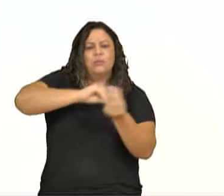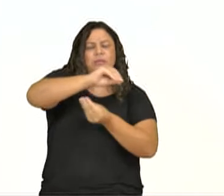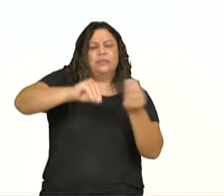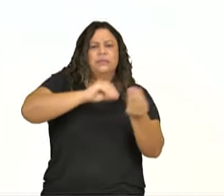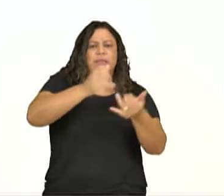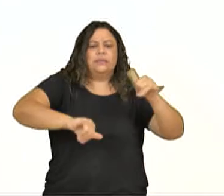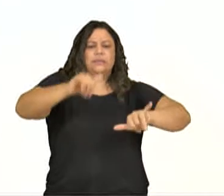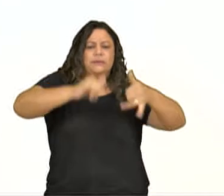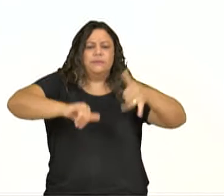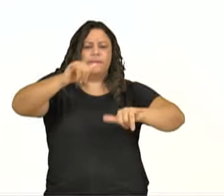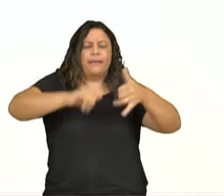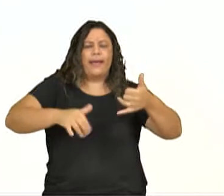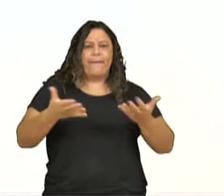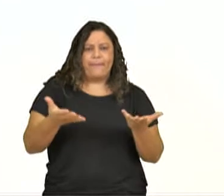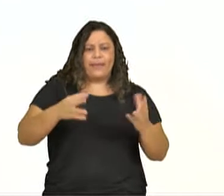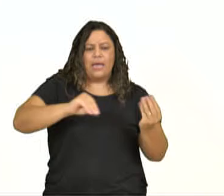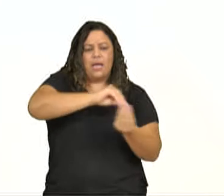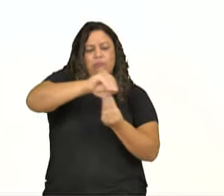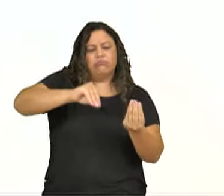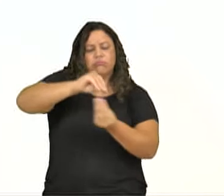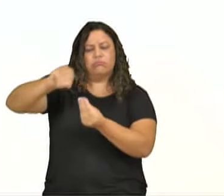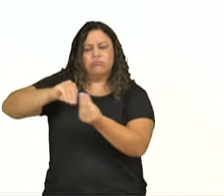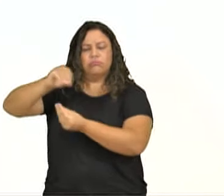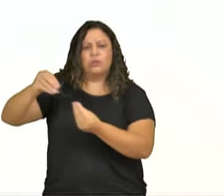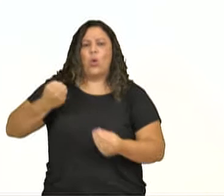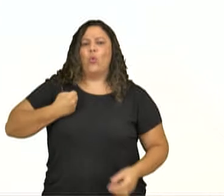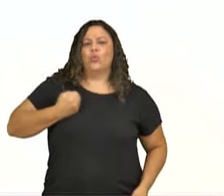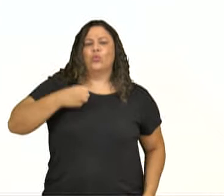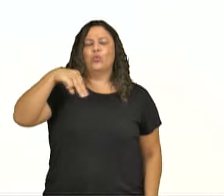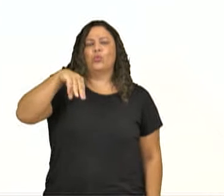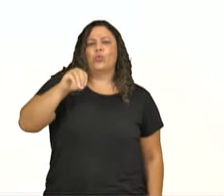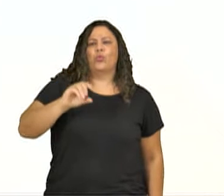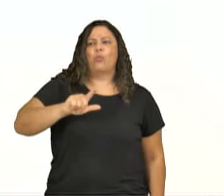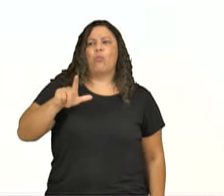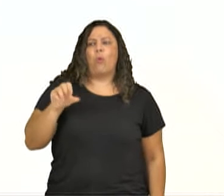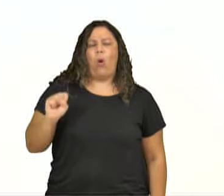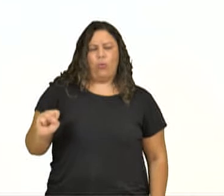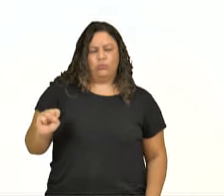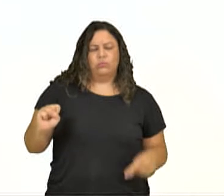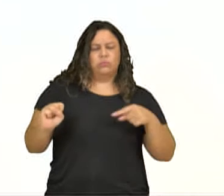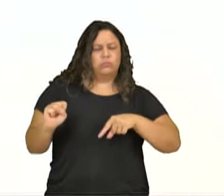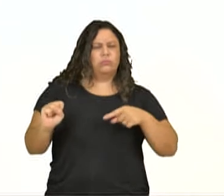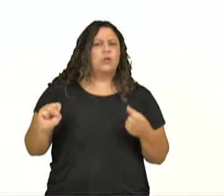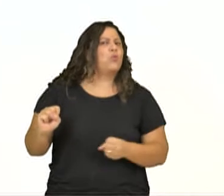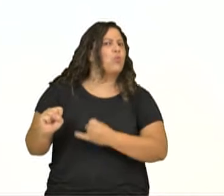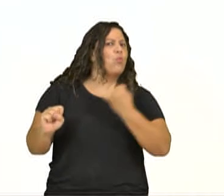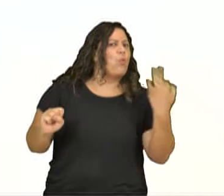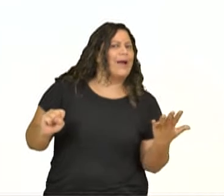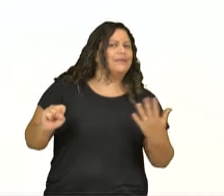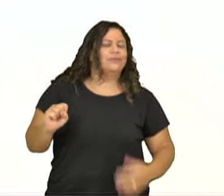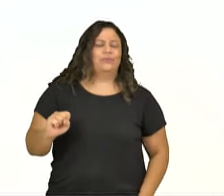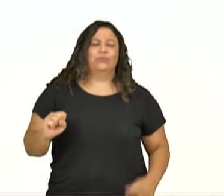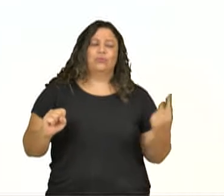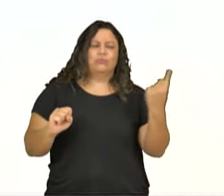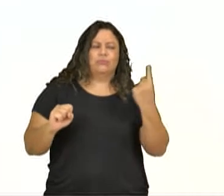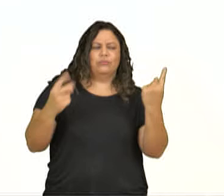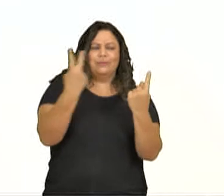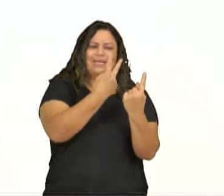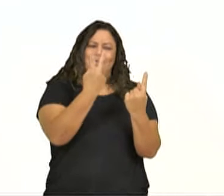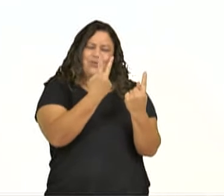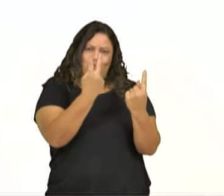Você parte sempre da proporção, do número de mols, tá? Então, um reagente tem 2 mols, o outro tem